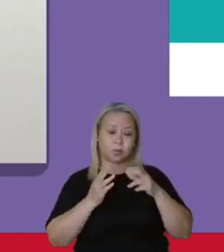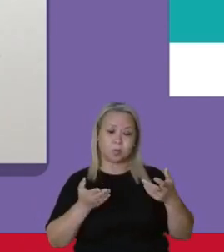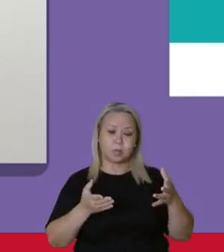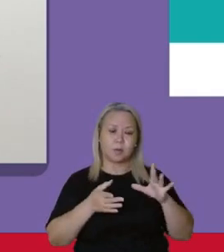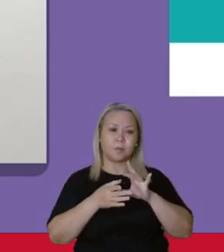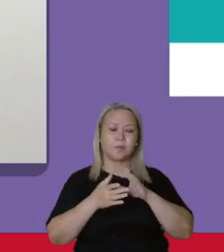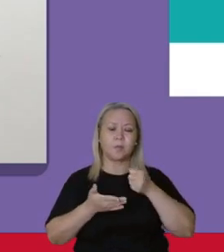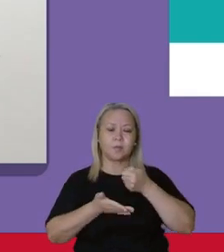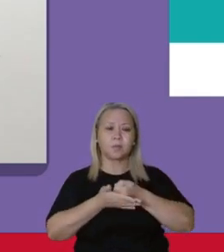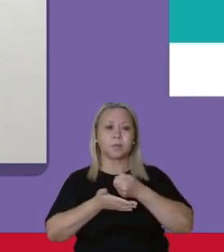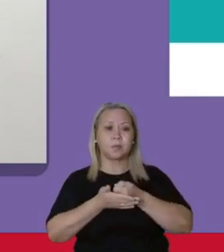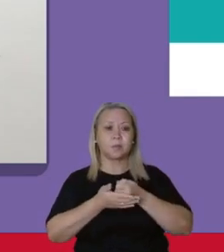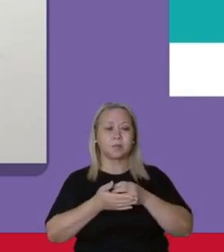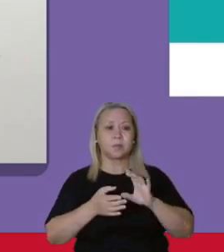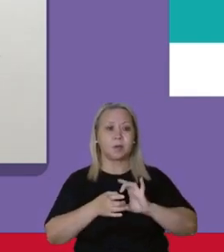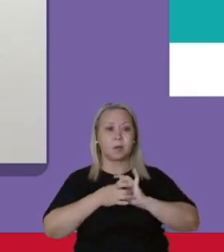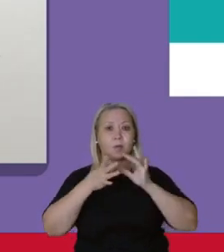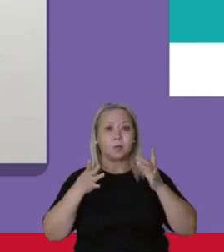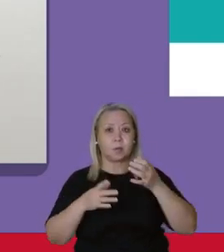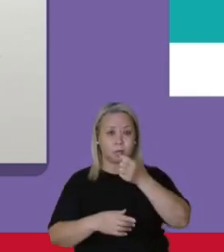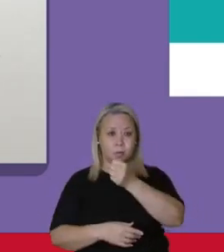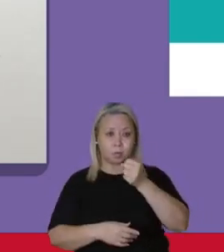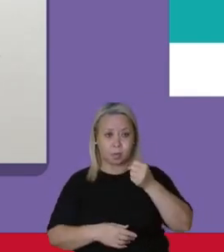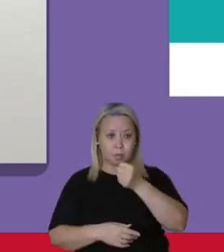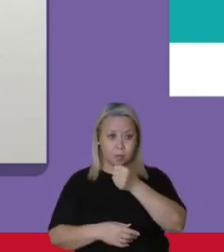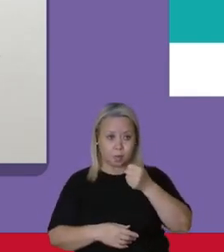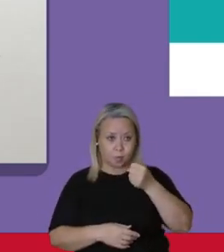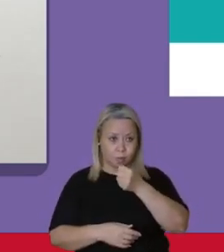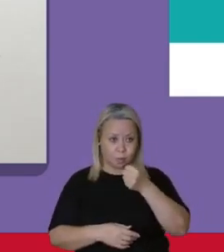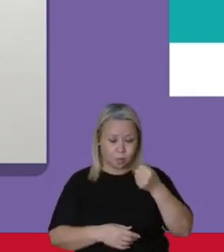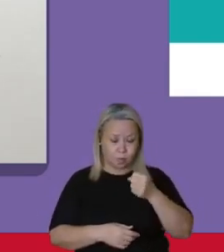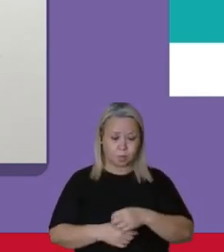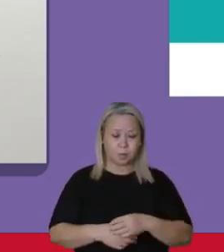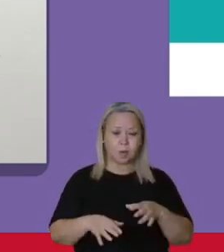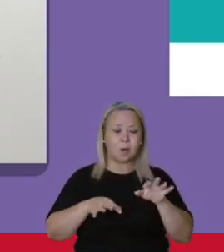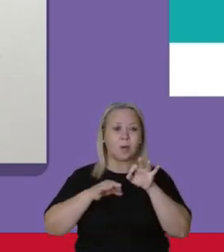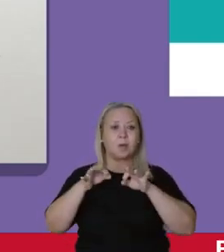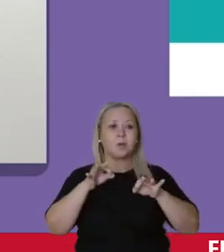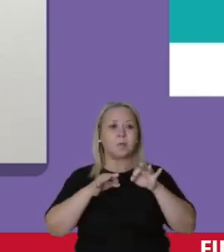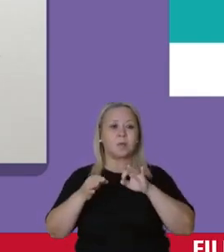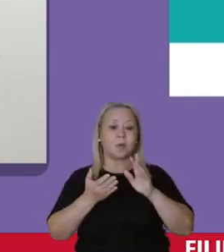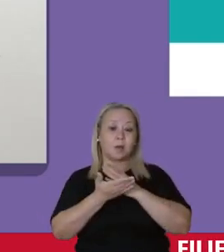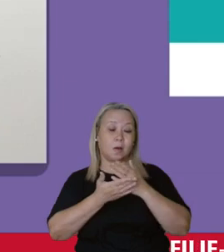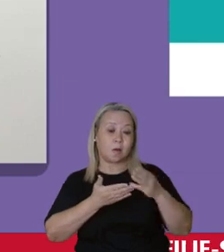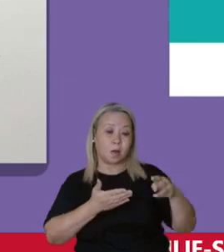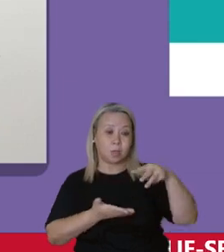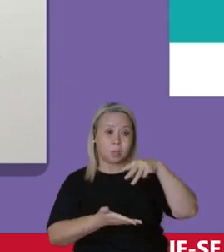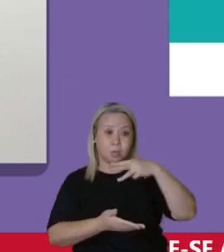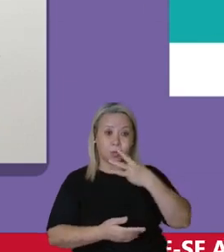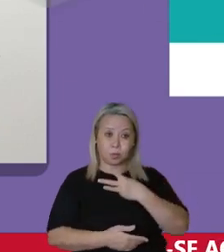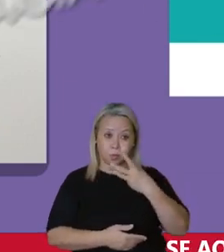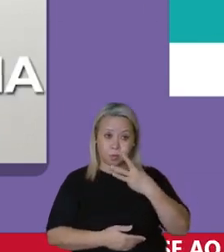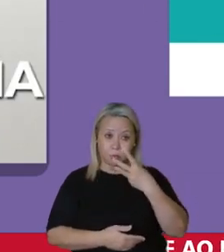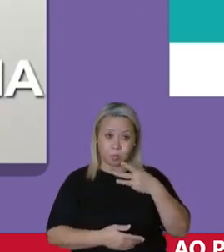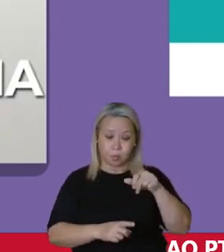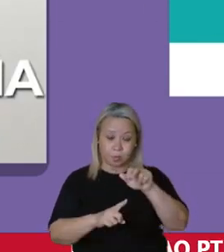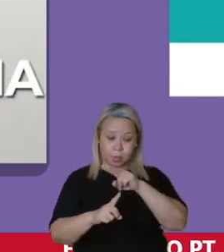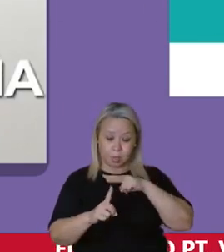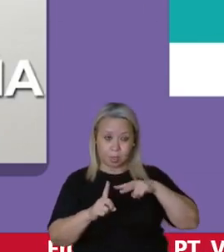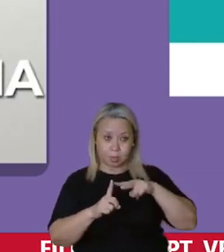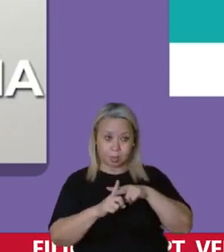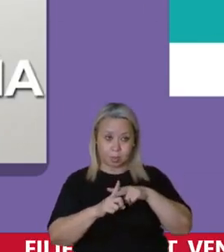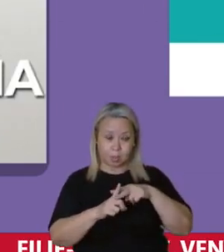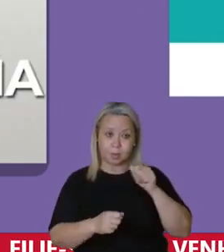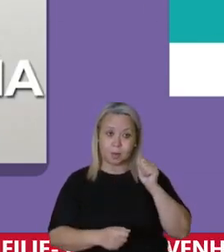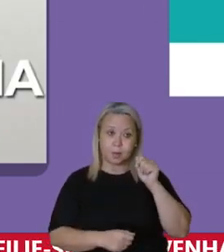consolidado a partir da Constituição de 88. Então ele está montado a partir de um tripé, que é a assistência, a previdência